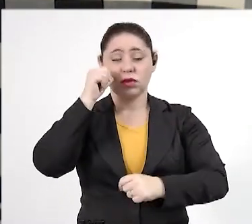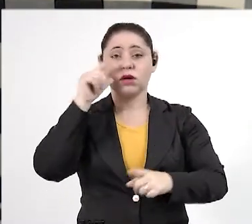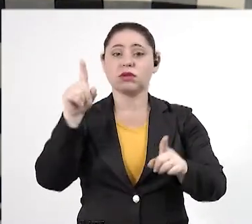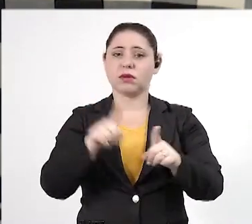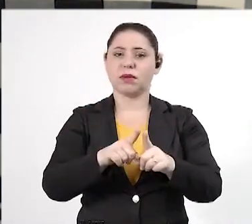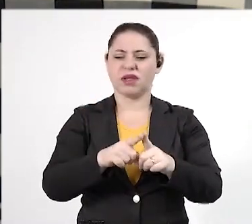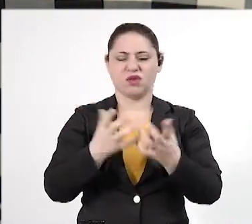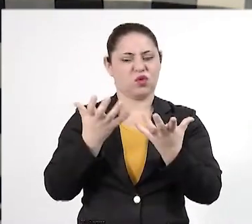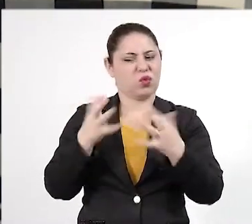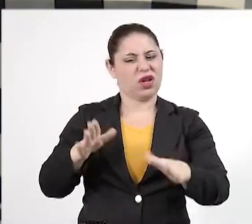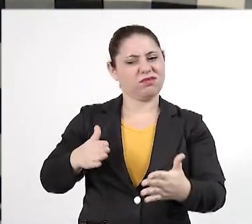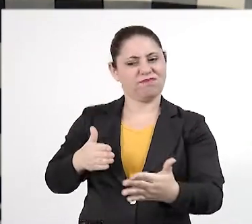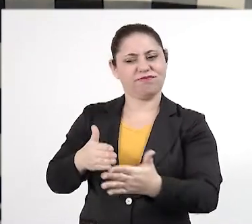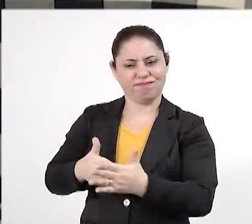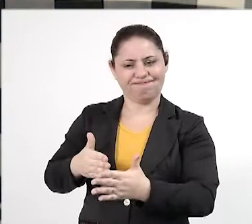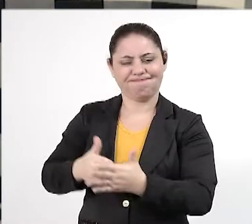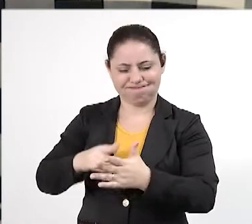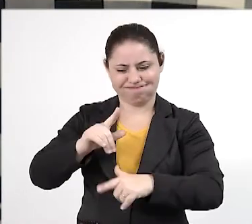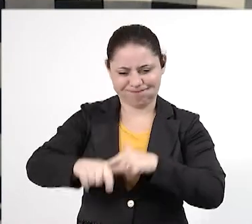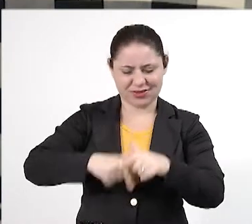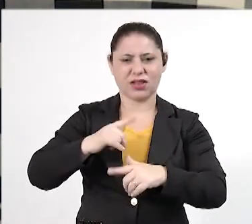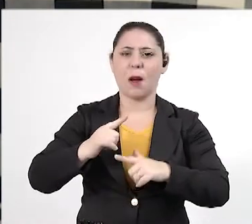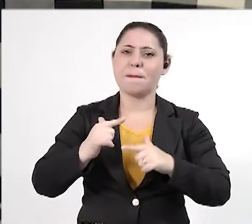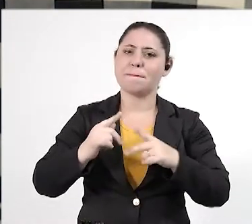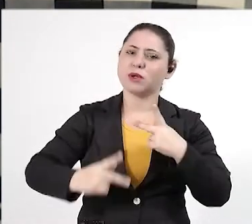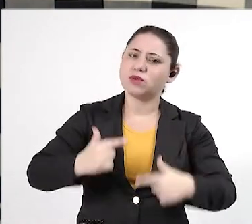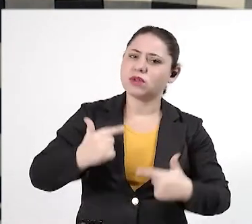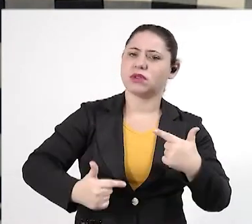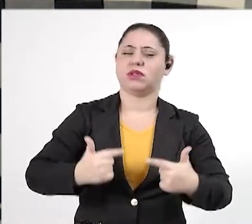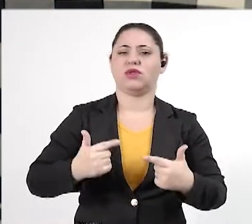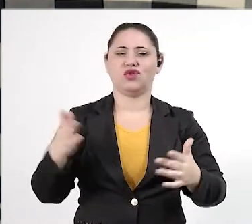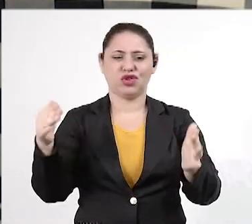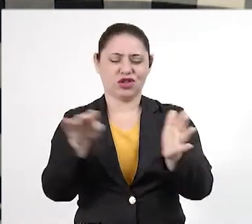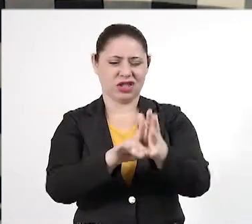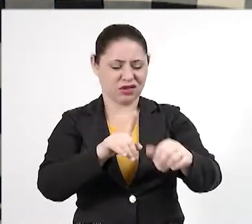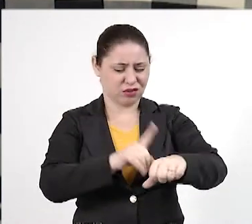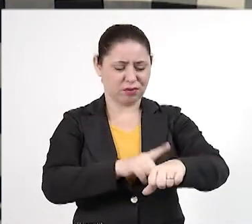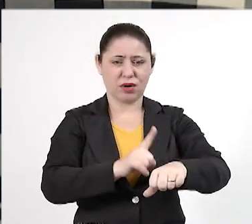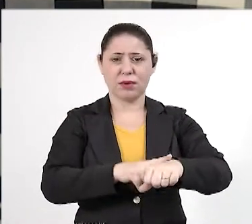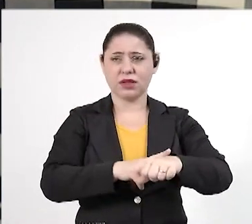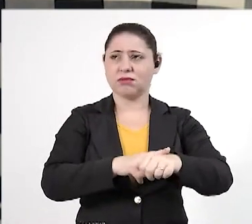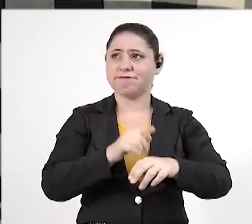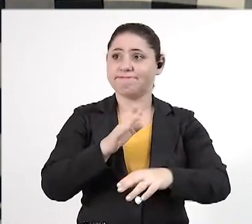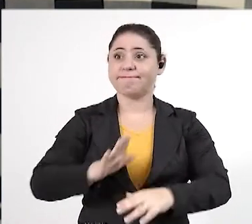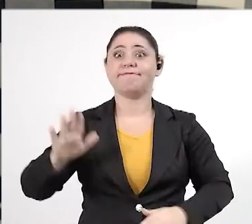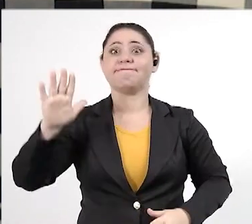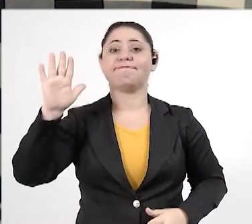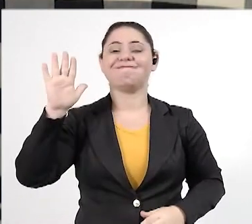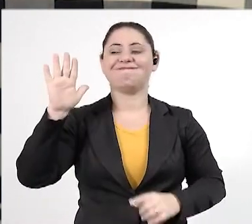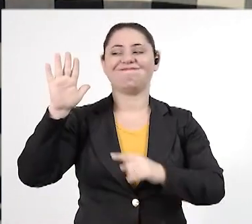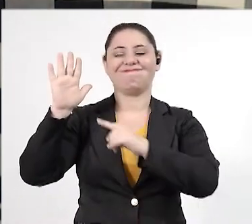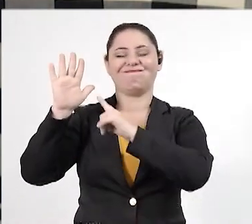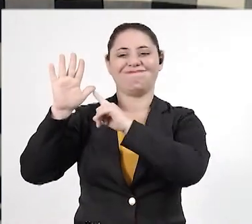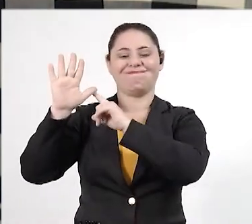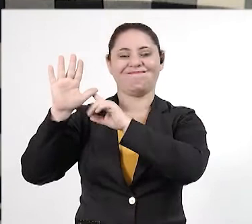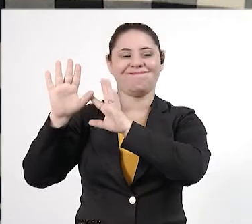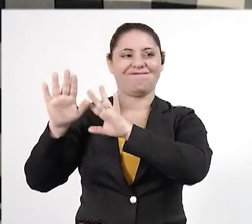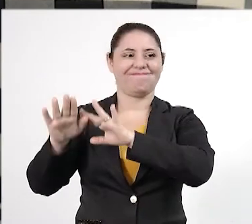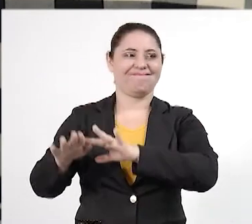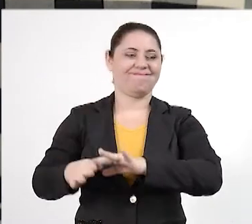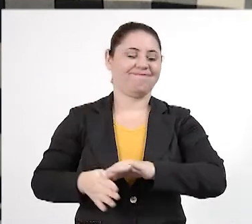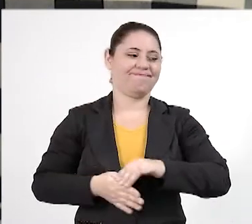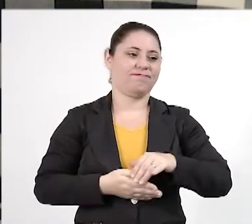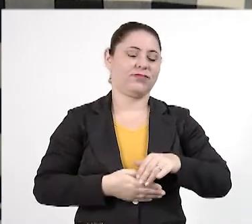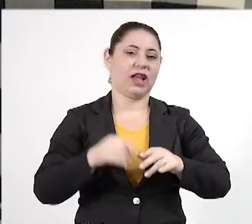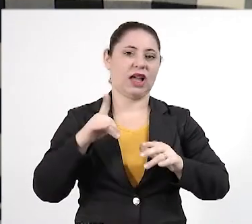as mulheres também não queiram enfrentar uma empreitada política, né? Cheguem ali no momento de lançar uma candidatura,